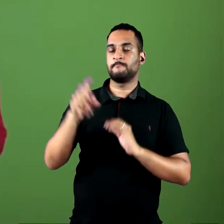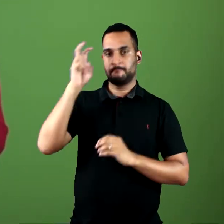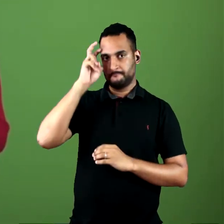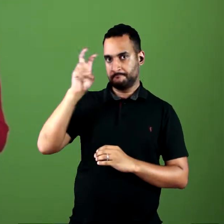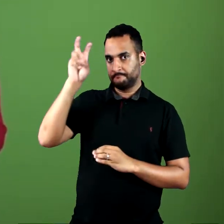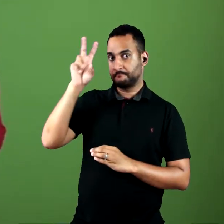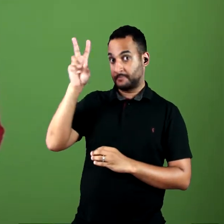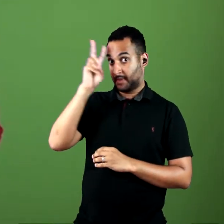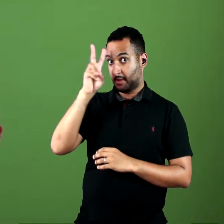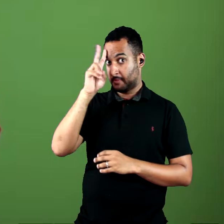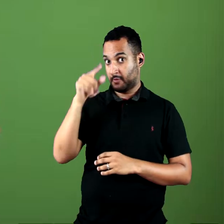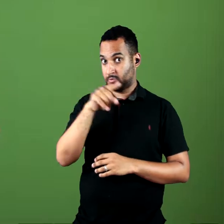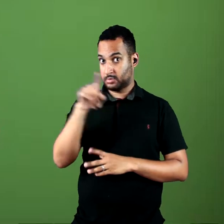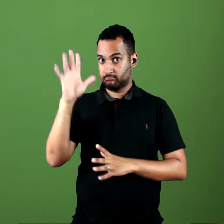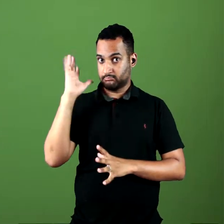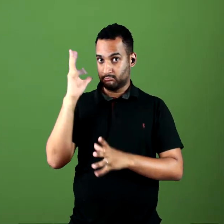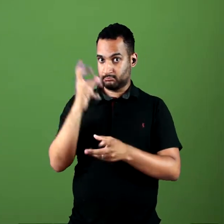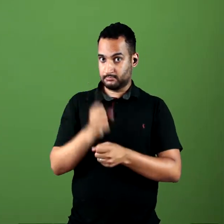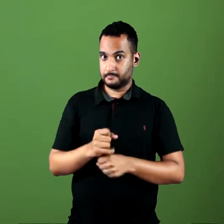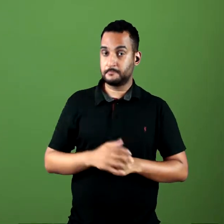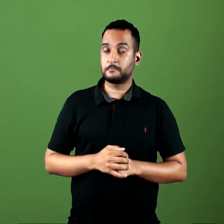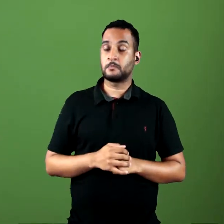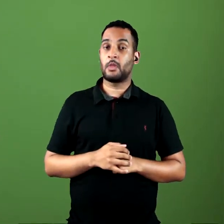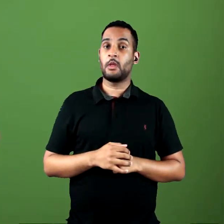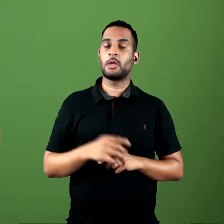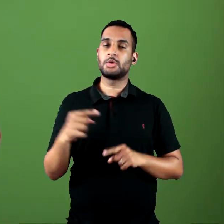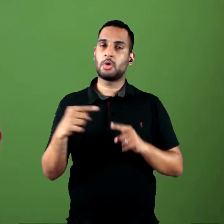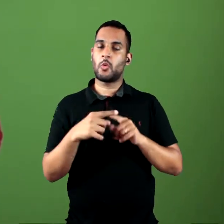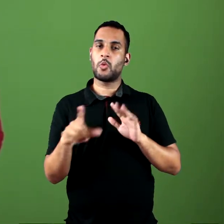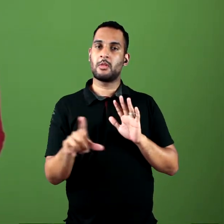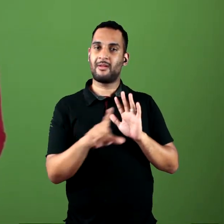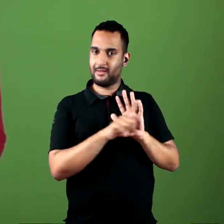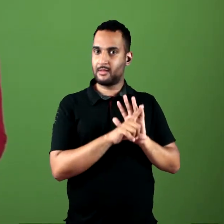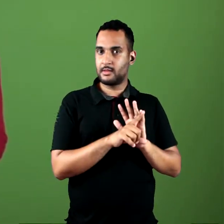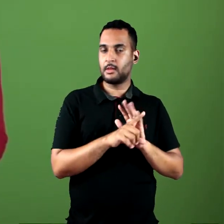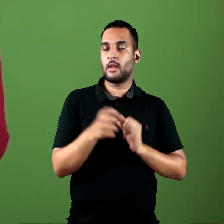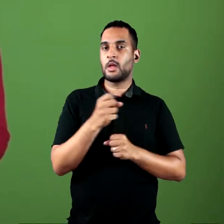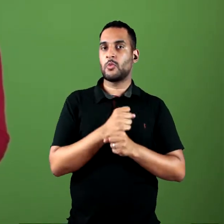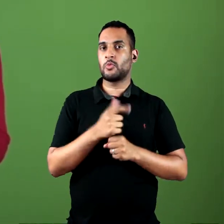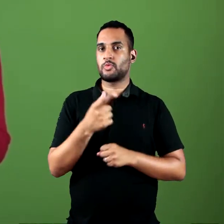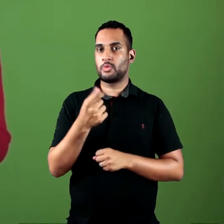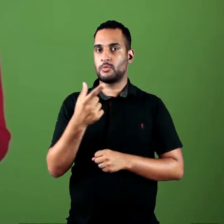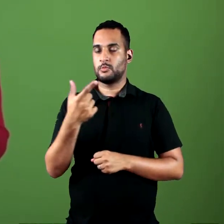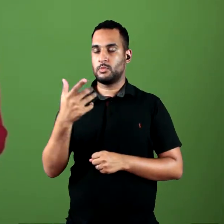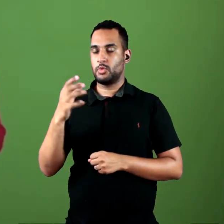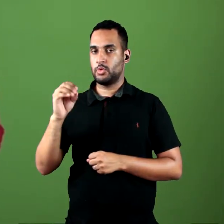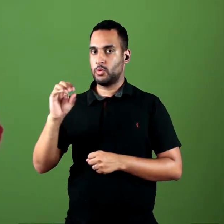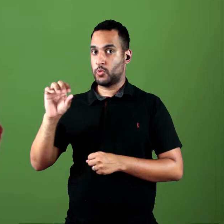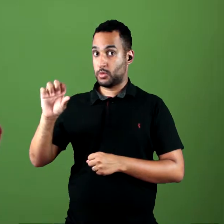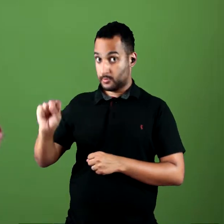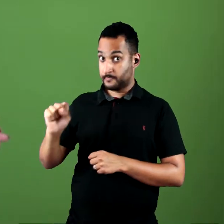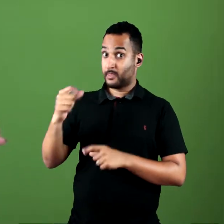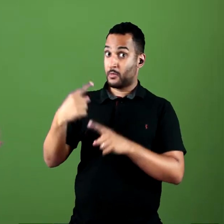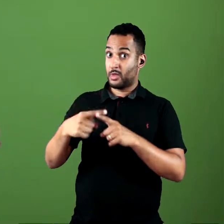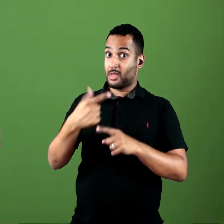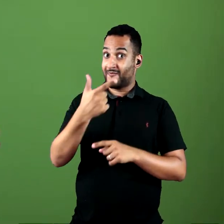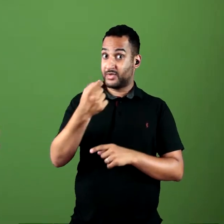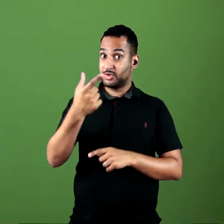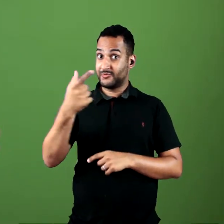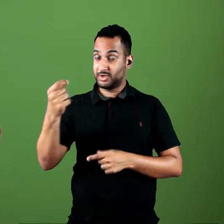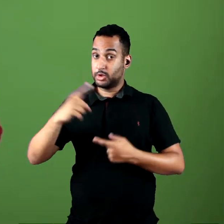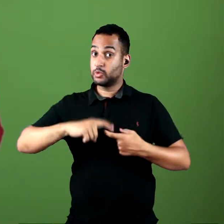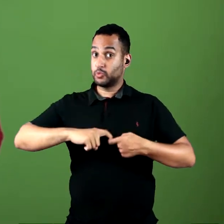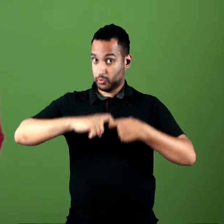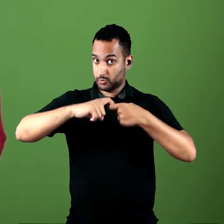Recordando, de acordo com a Política Nacional de Educação Especial de 2008, uma vez que a de 2020 está